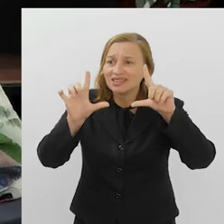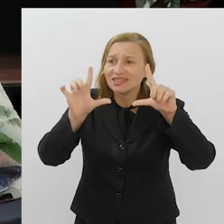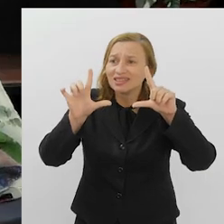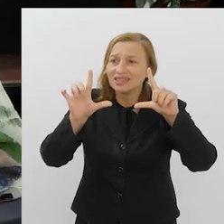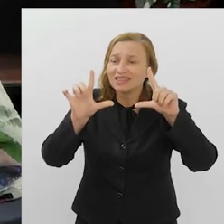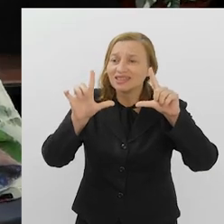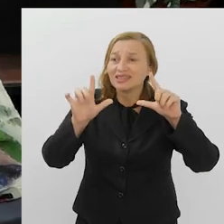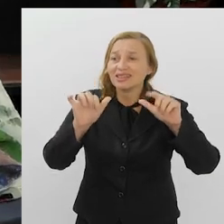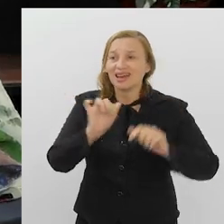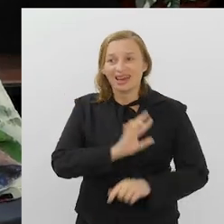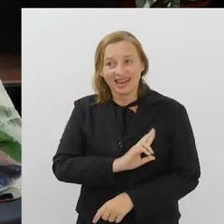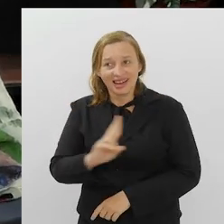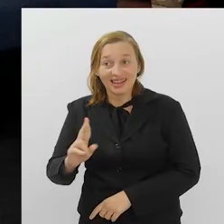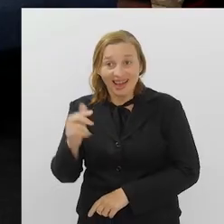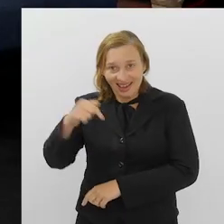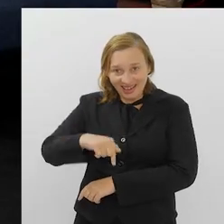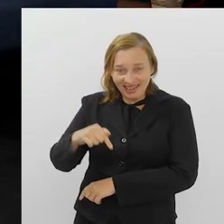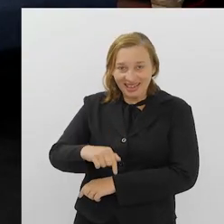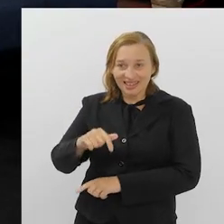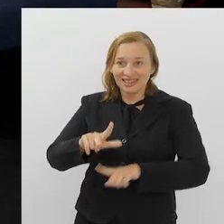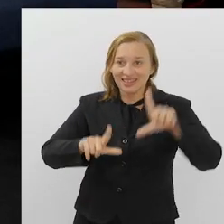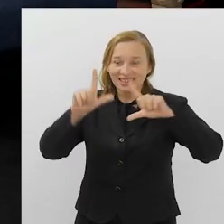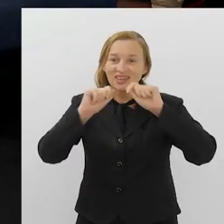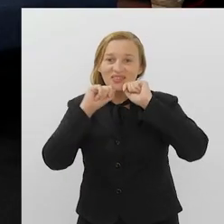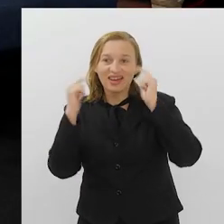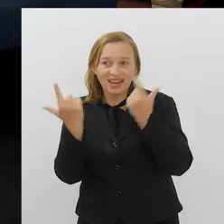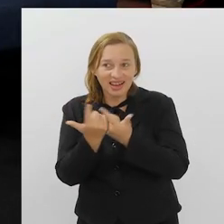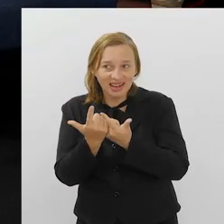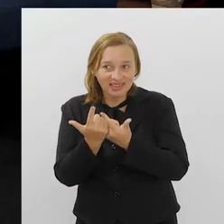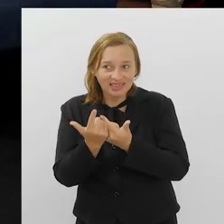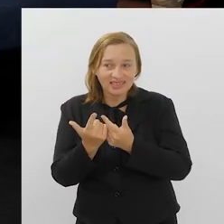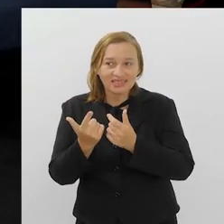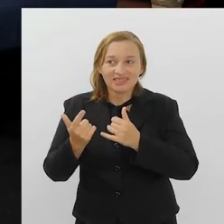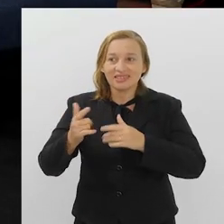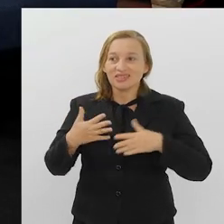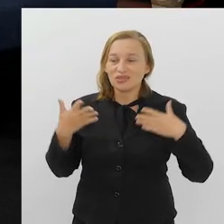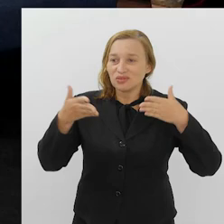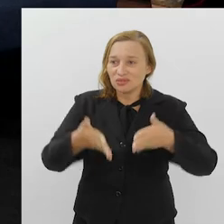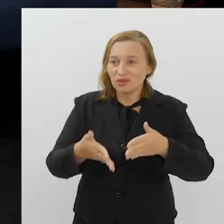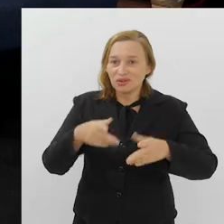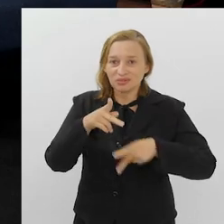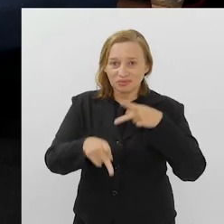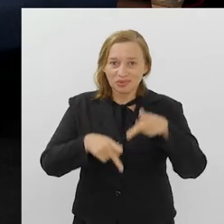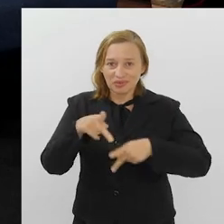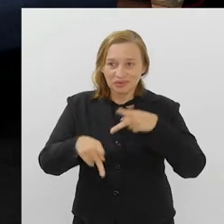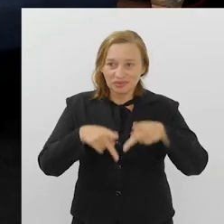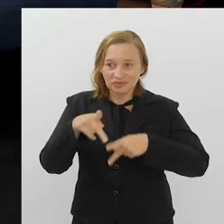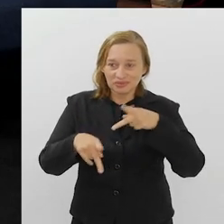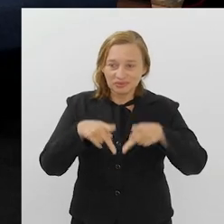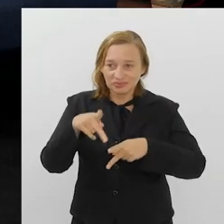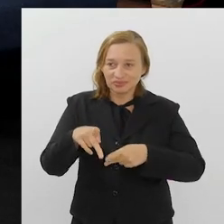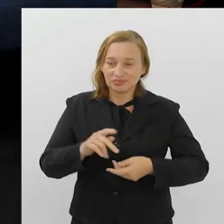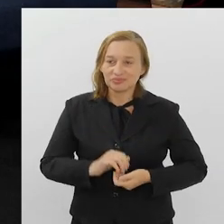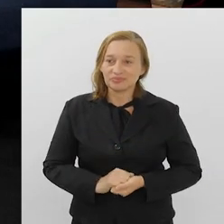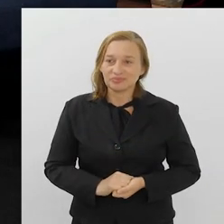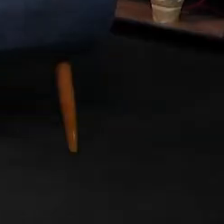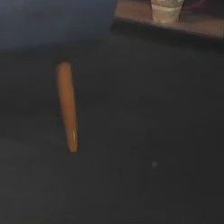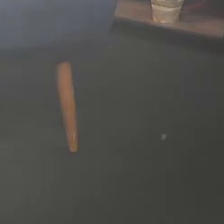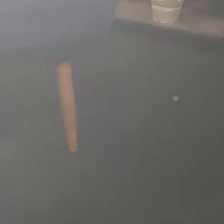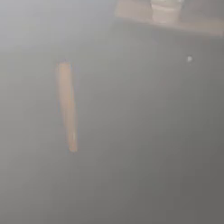sempre ligado aqui em nós no programa religar aqui na TV alerge o canal